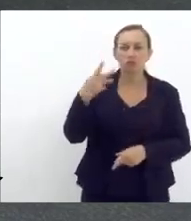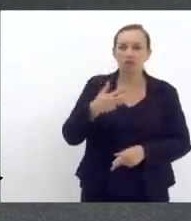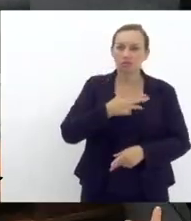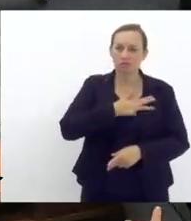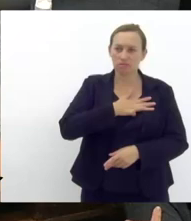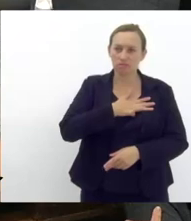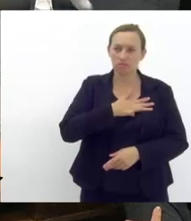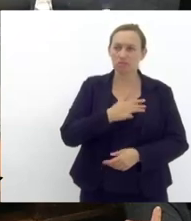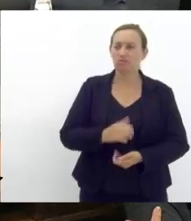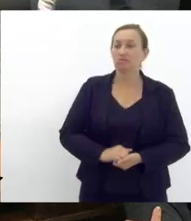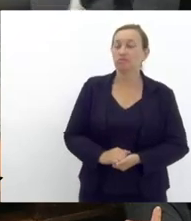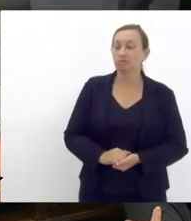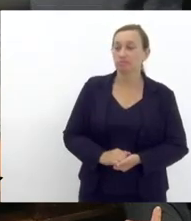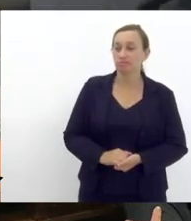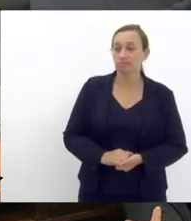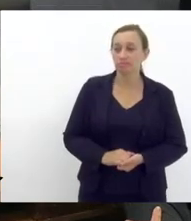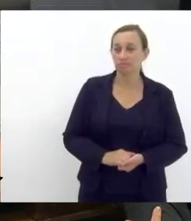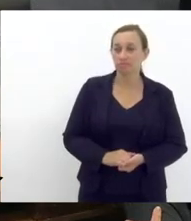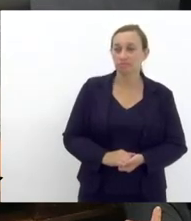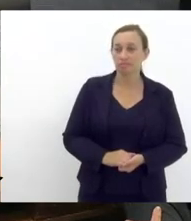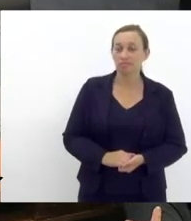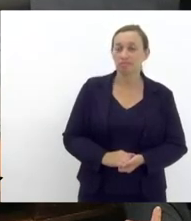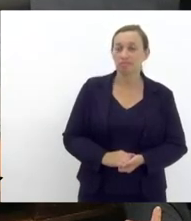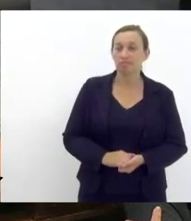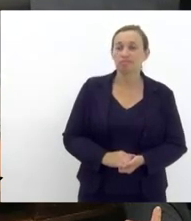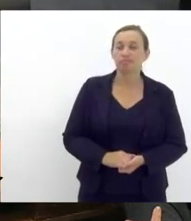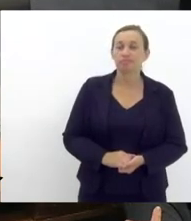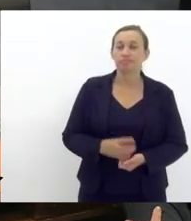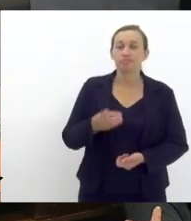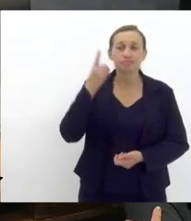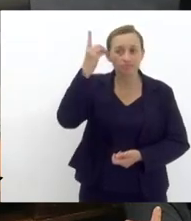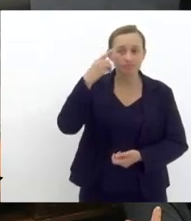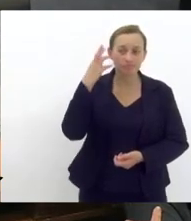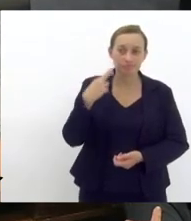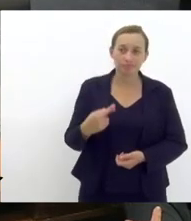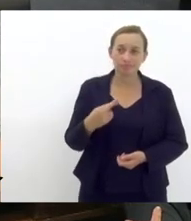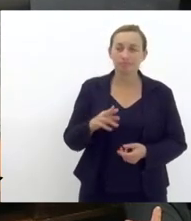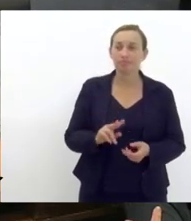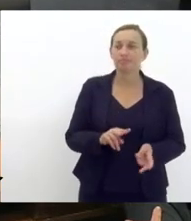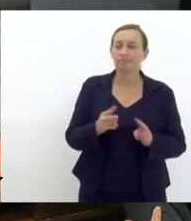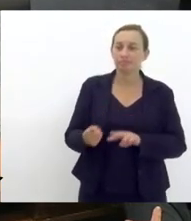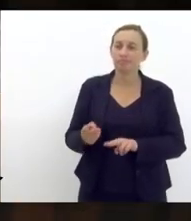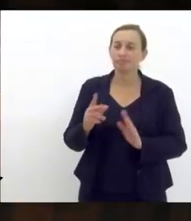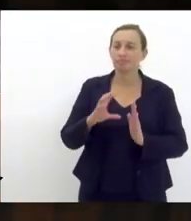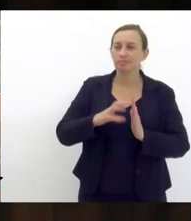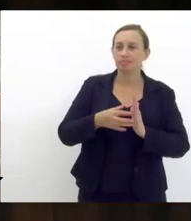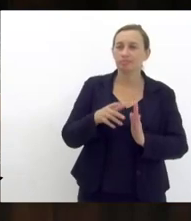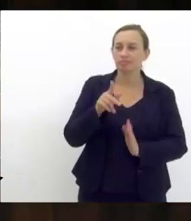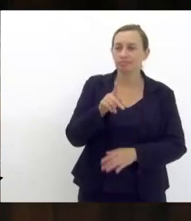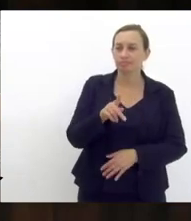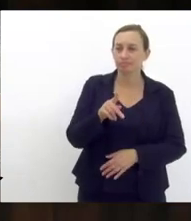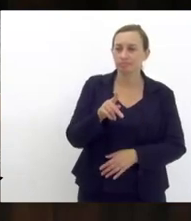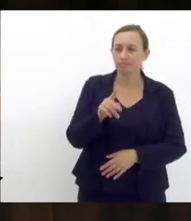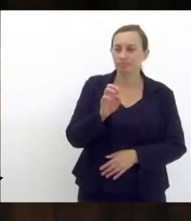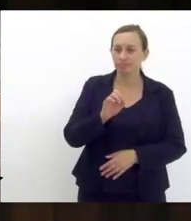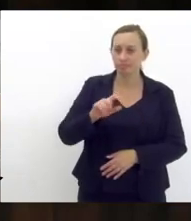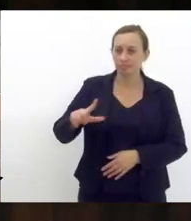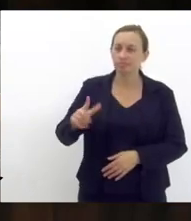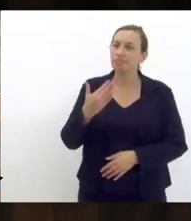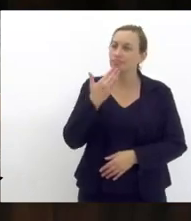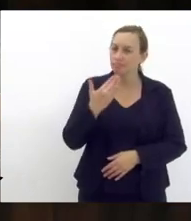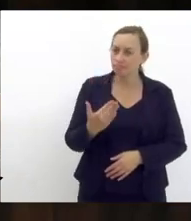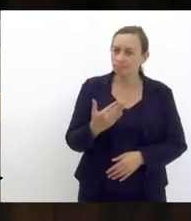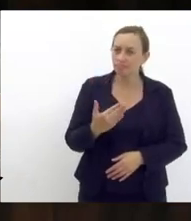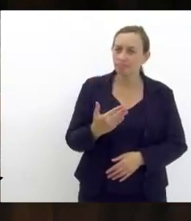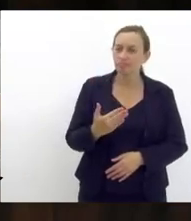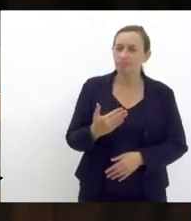Silva Obrigado deputada Verônica deputada Renata Souza para encaminhar pelo PSOL só pediria a gentileza de vossas